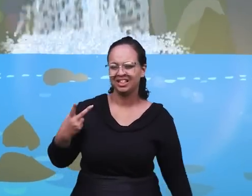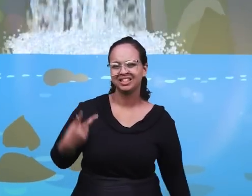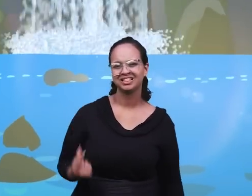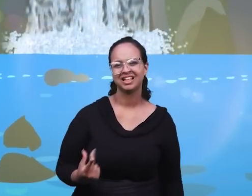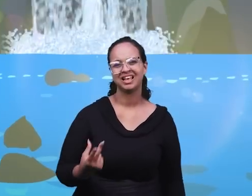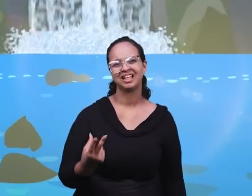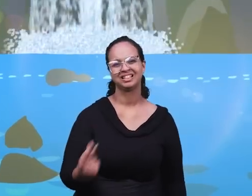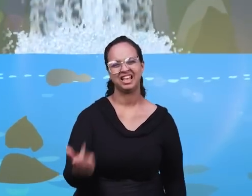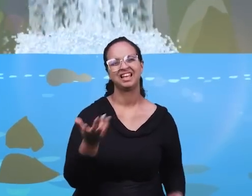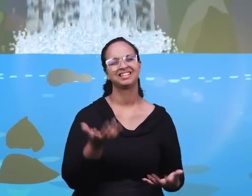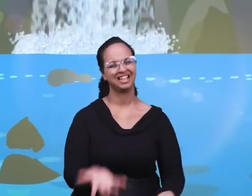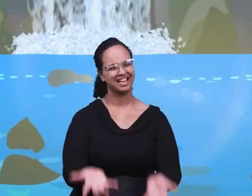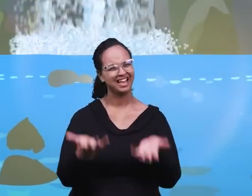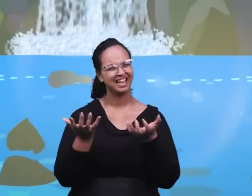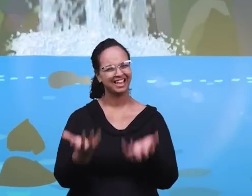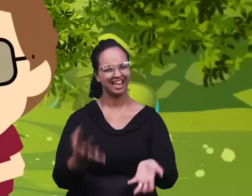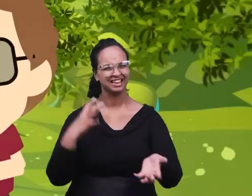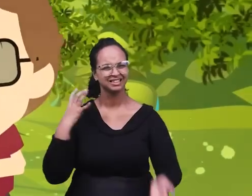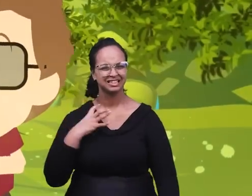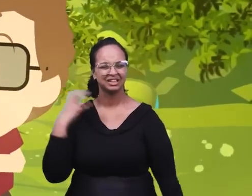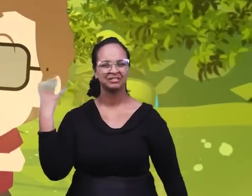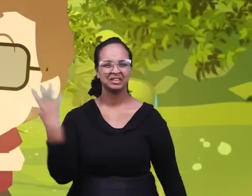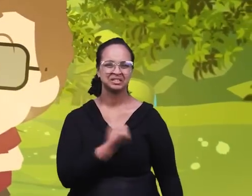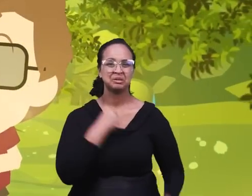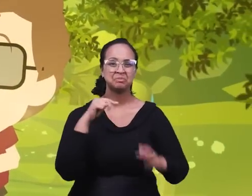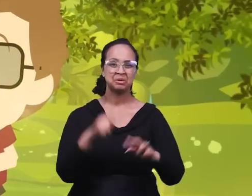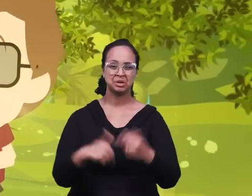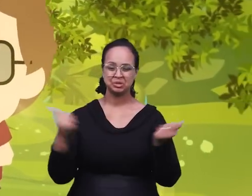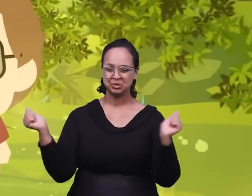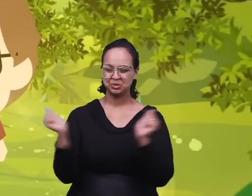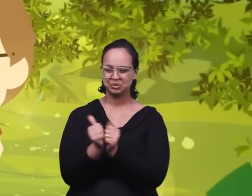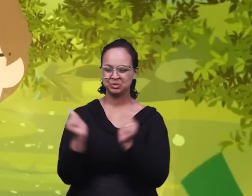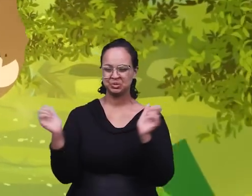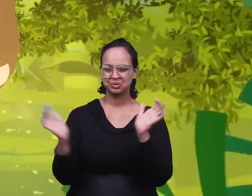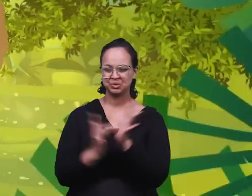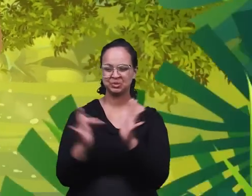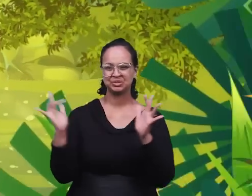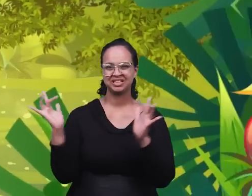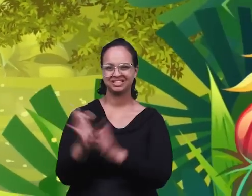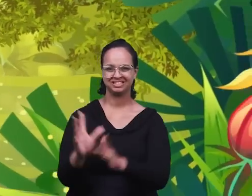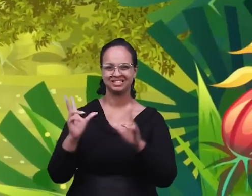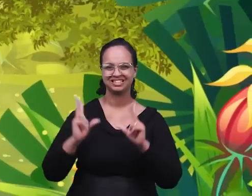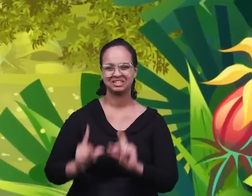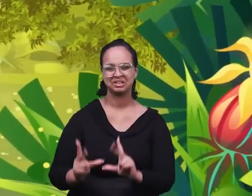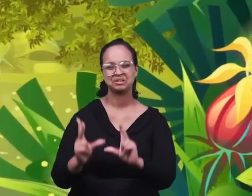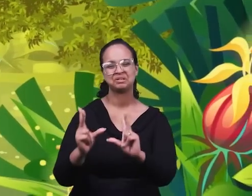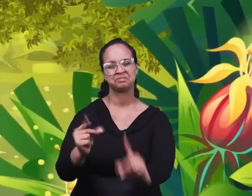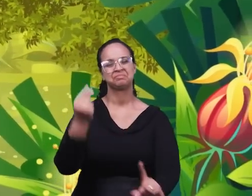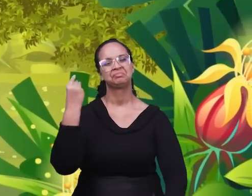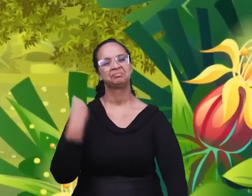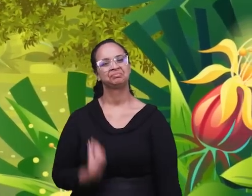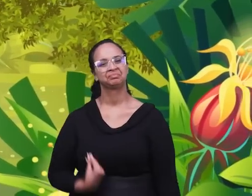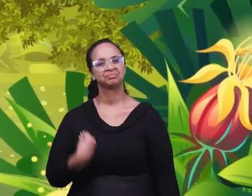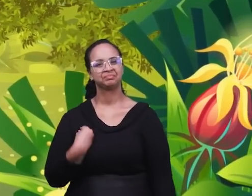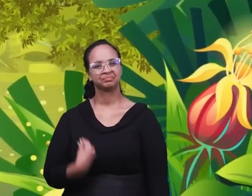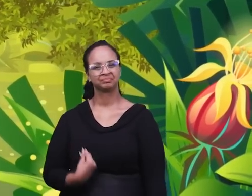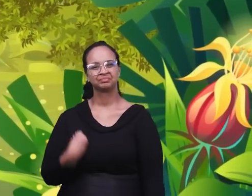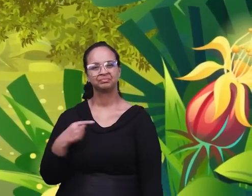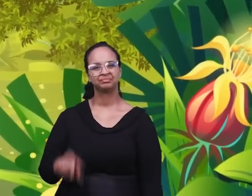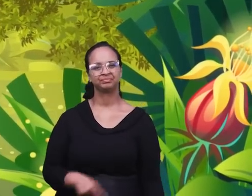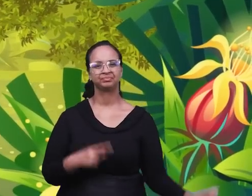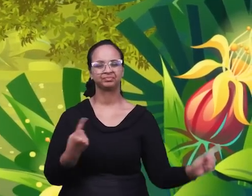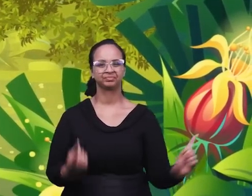vida. Quero comer da árvore da vida. Com Jesus eternamente